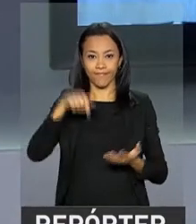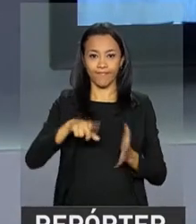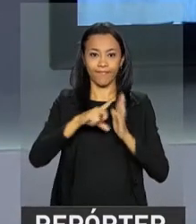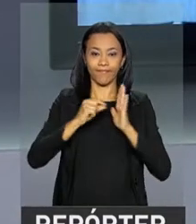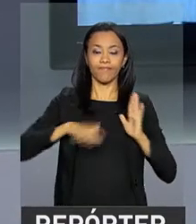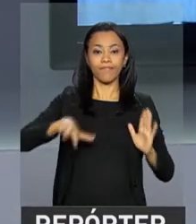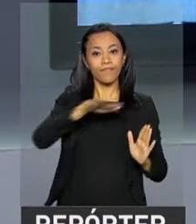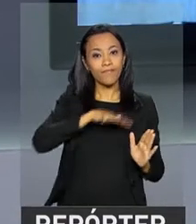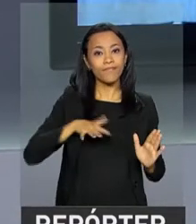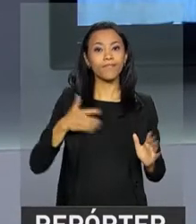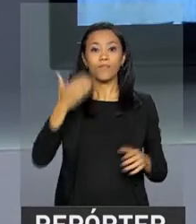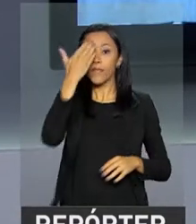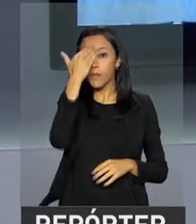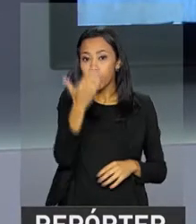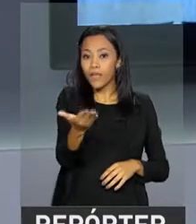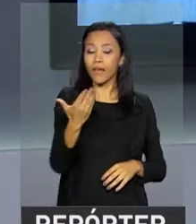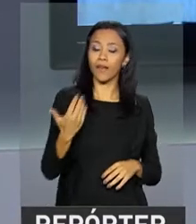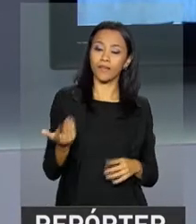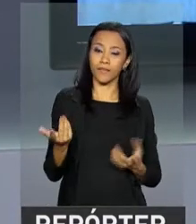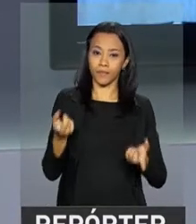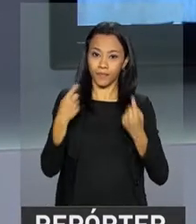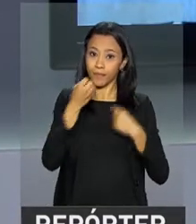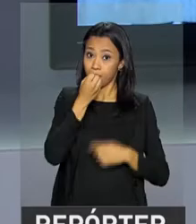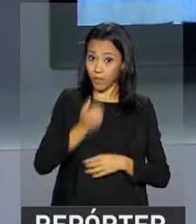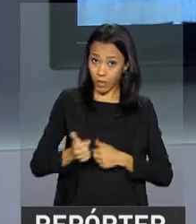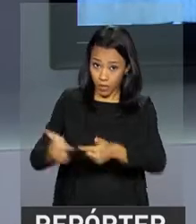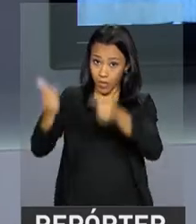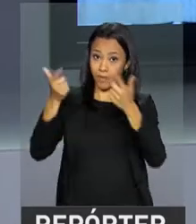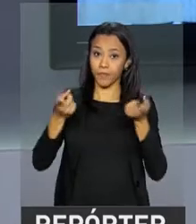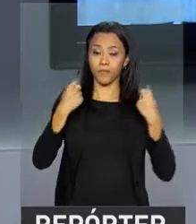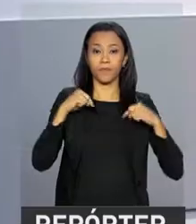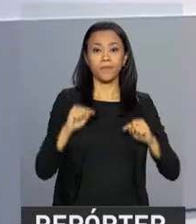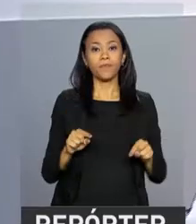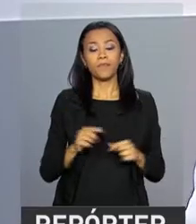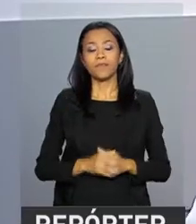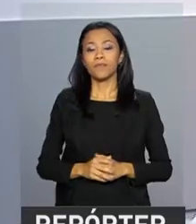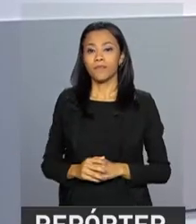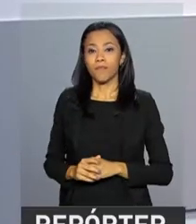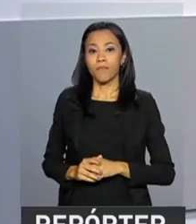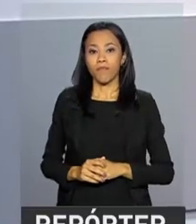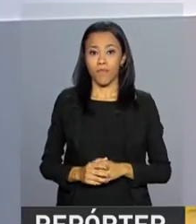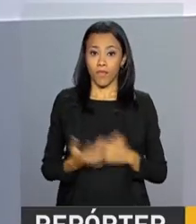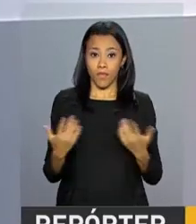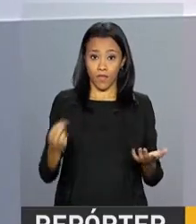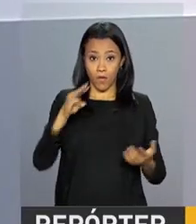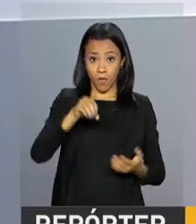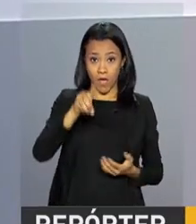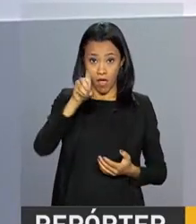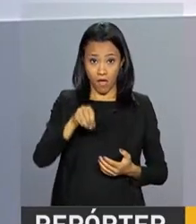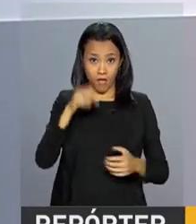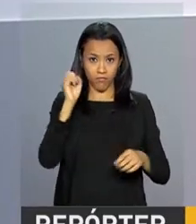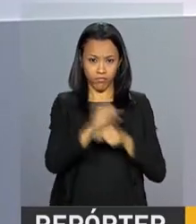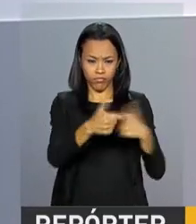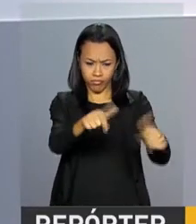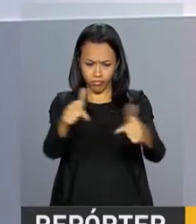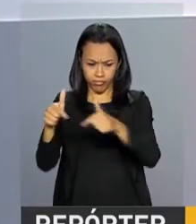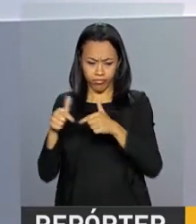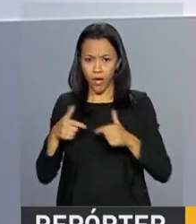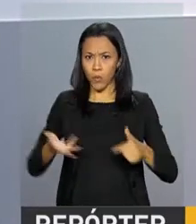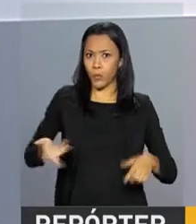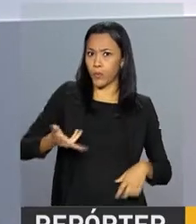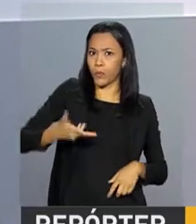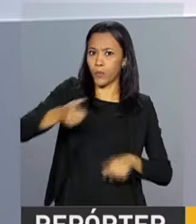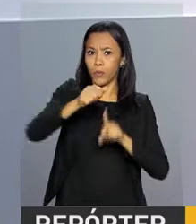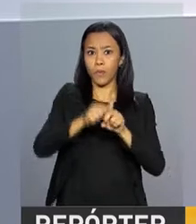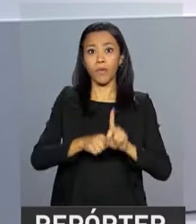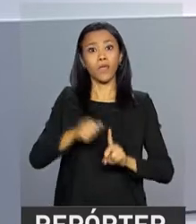isso muito obrigada nem pelas informações vão trabalhar no planalto o mercado de trabalho acelerou em outubro segundo